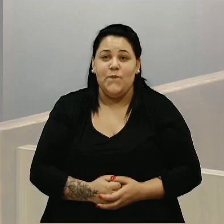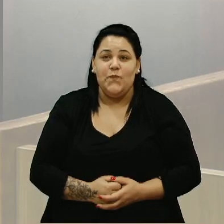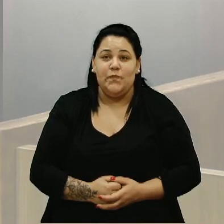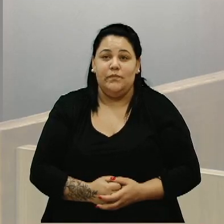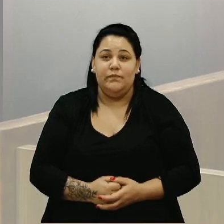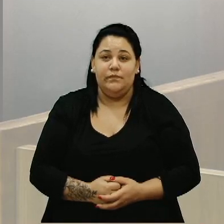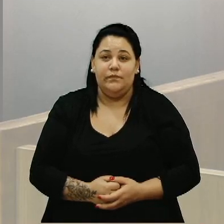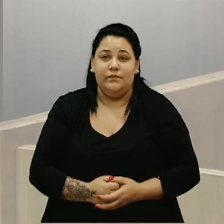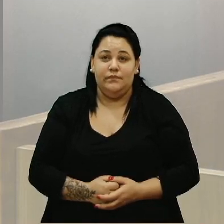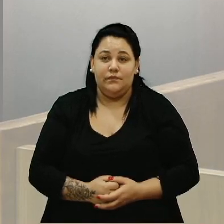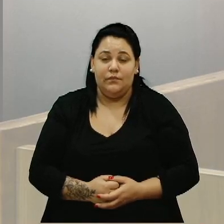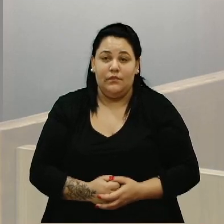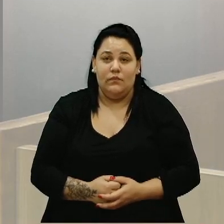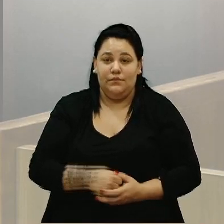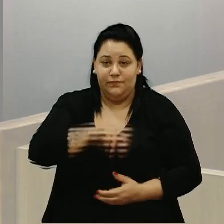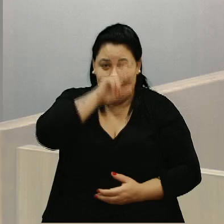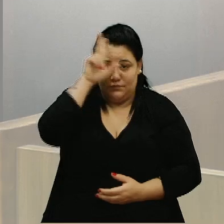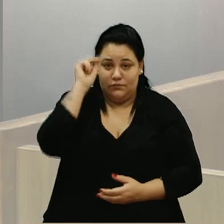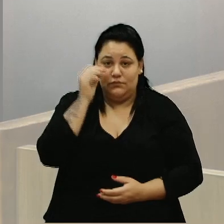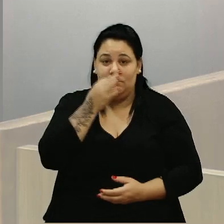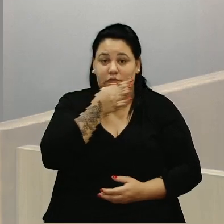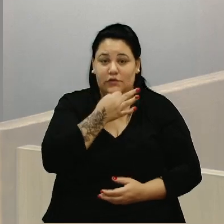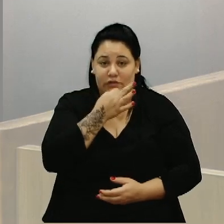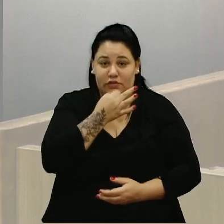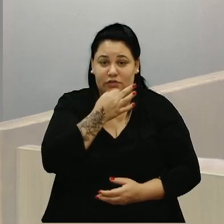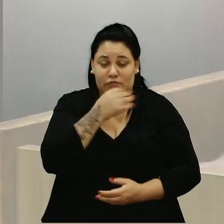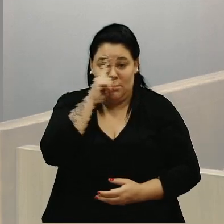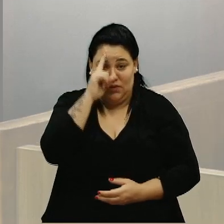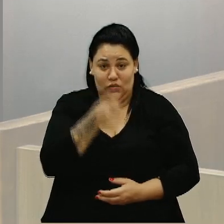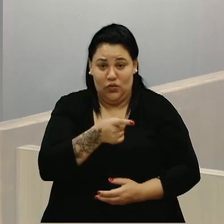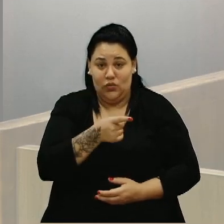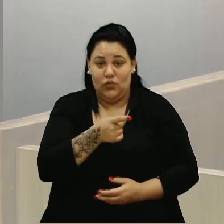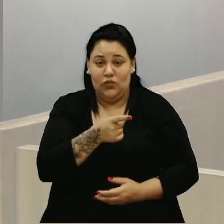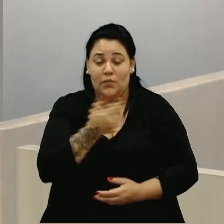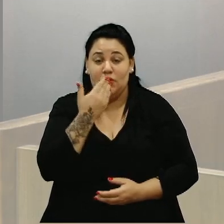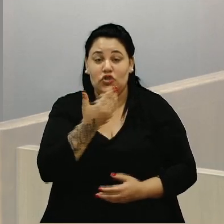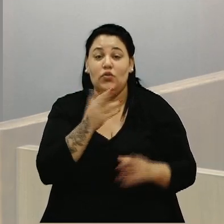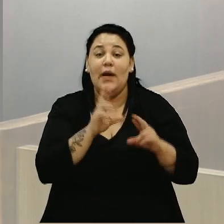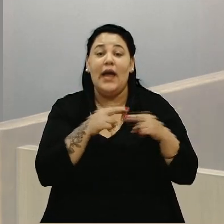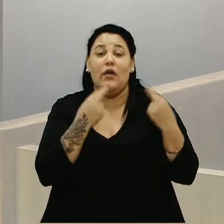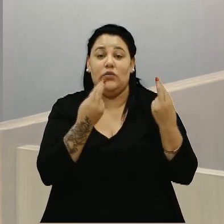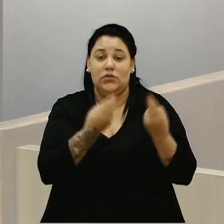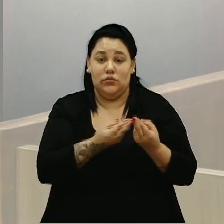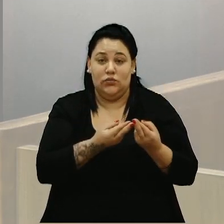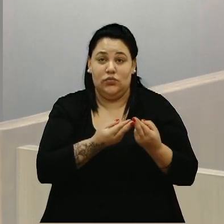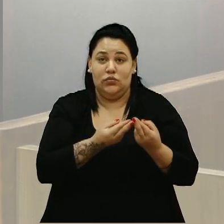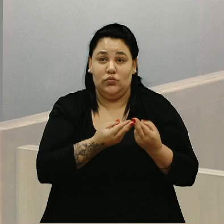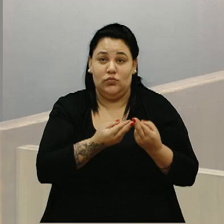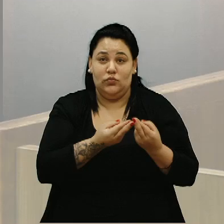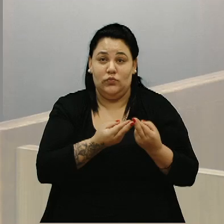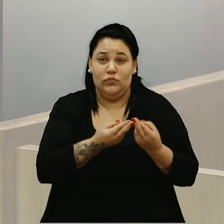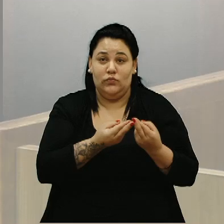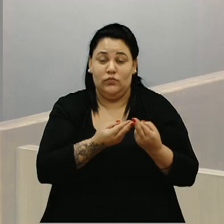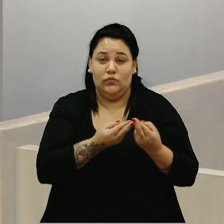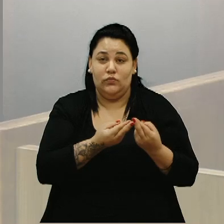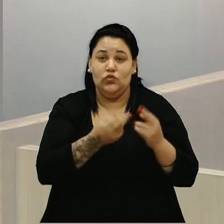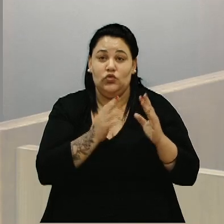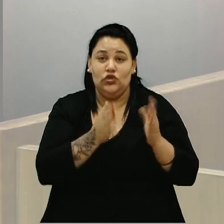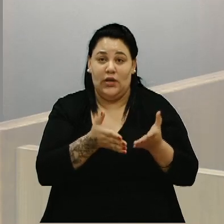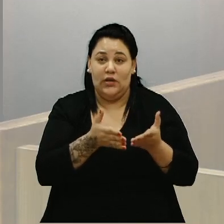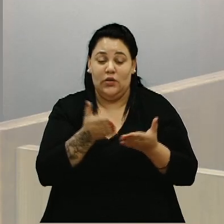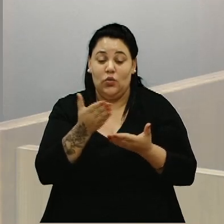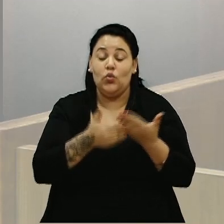o prefeito de Caxias do Sul ordenou uma reunião com todos